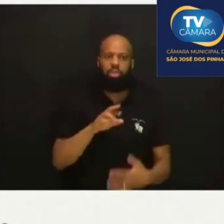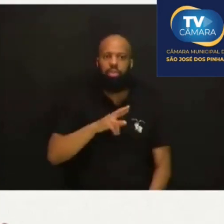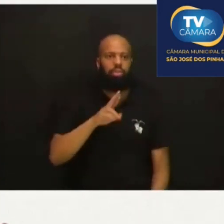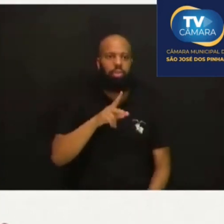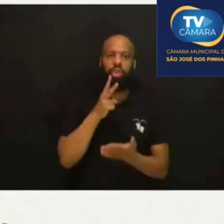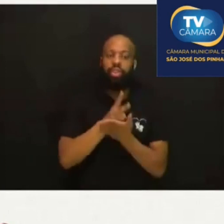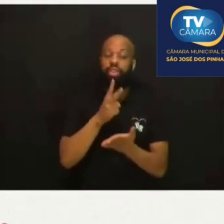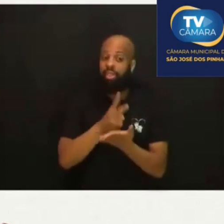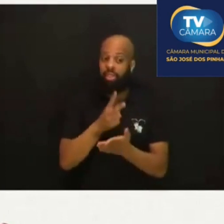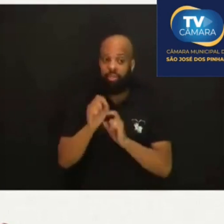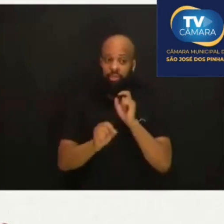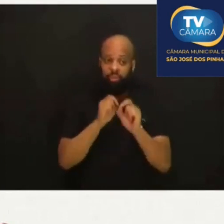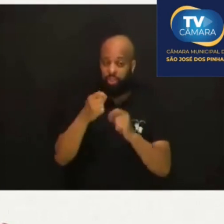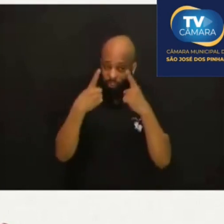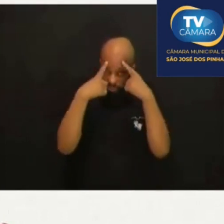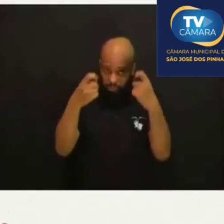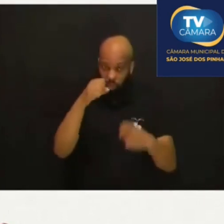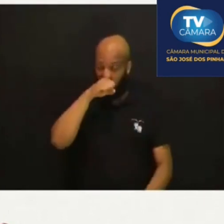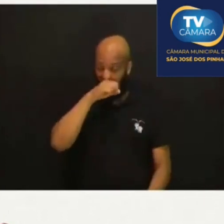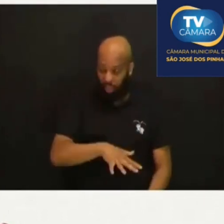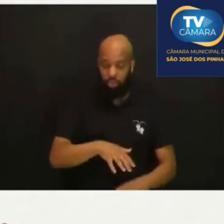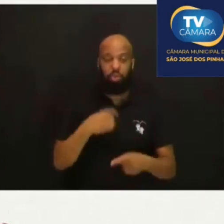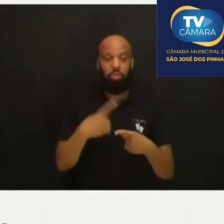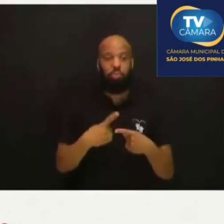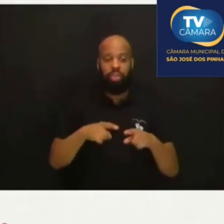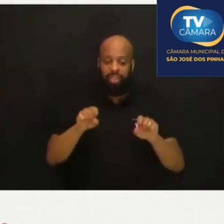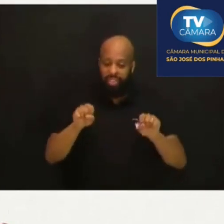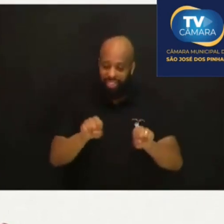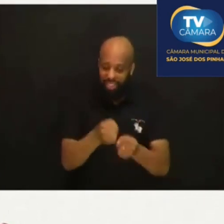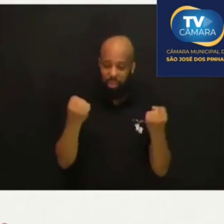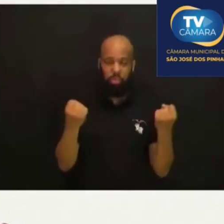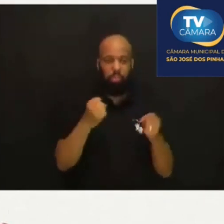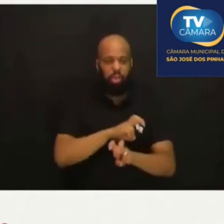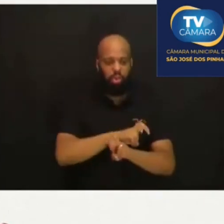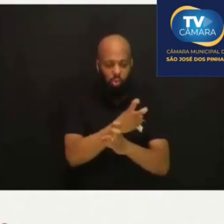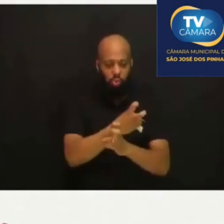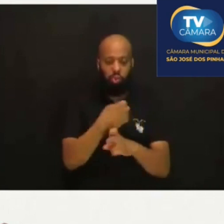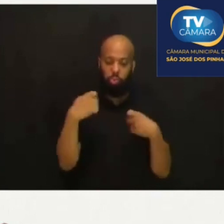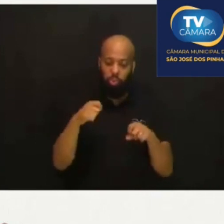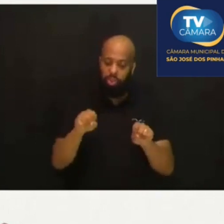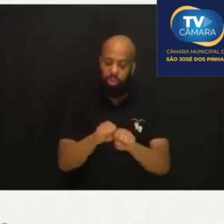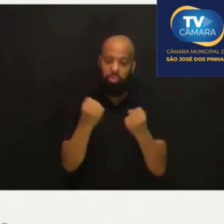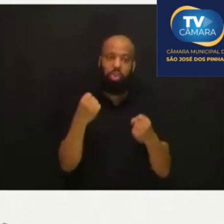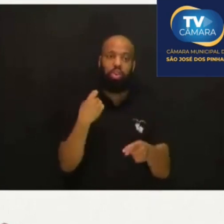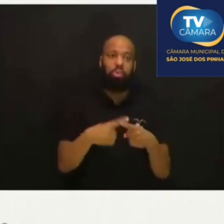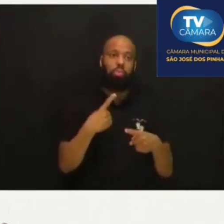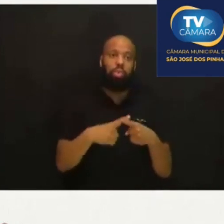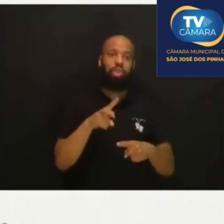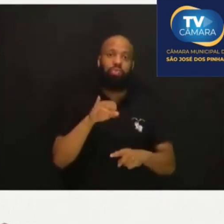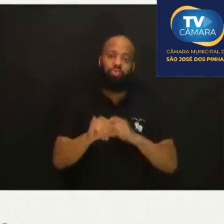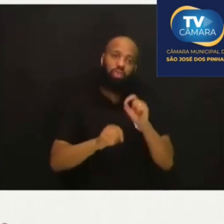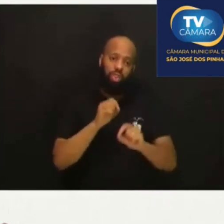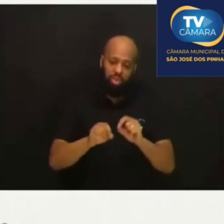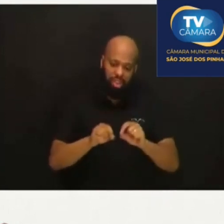sempre extremamente agressivo, porque precisa se quebrar aqueles ossos, porque senão ele vai rasgar aquele útero